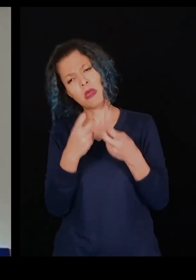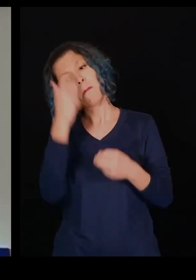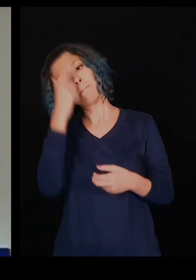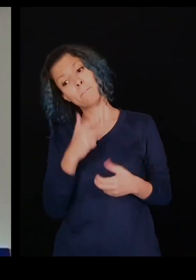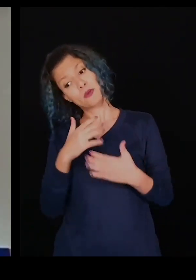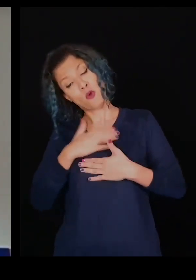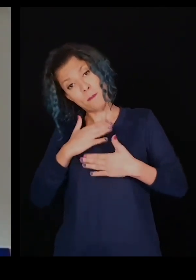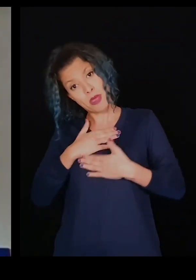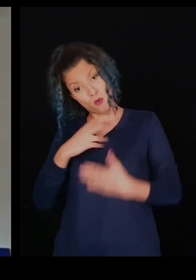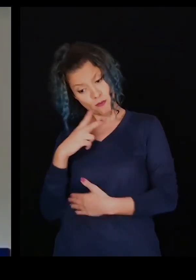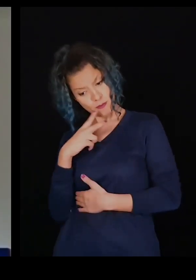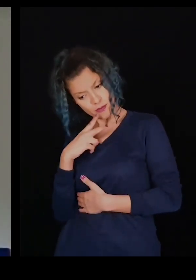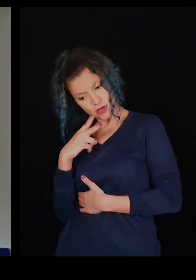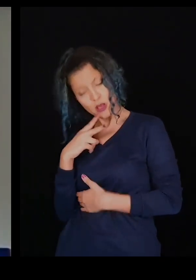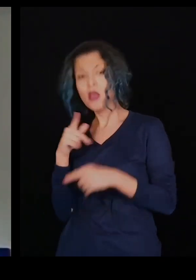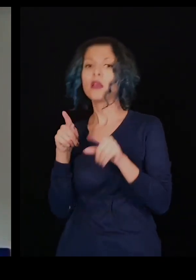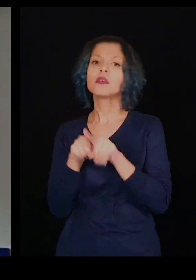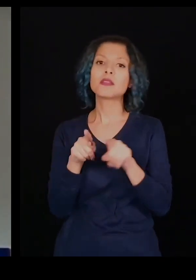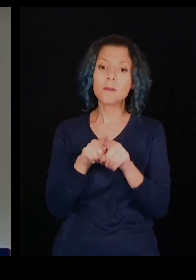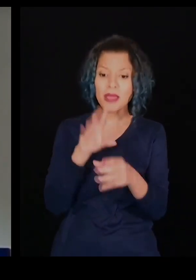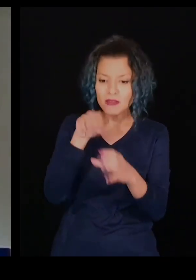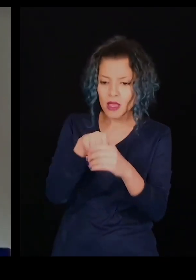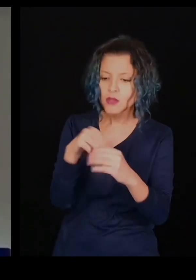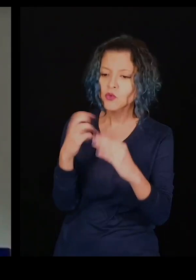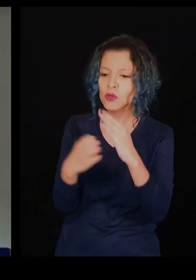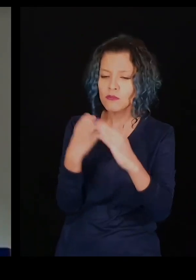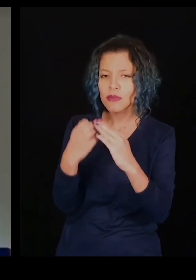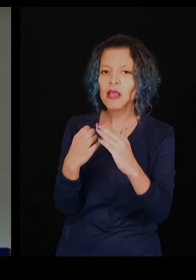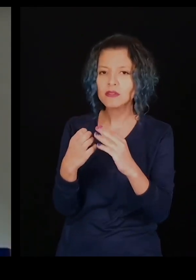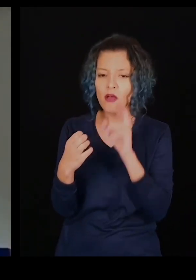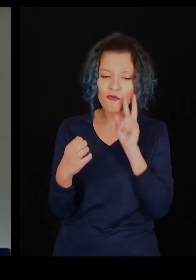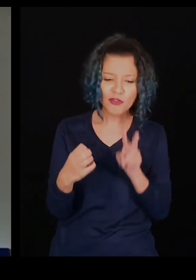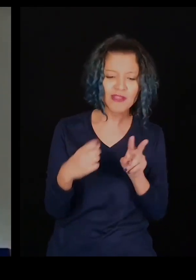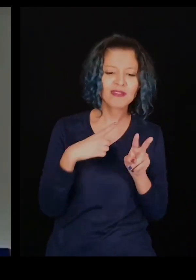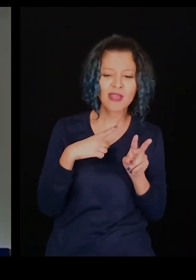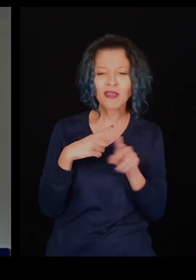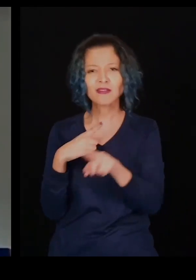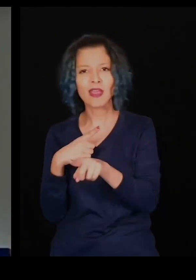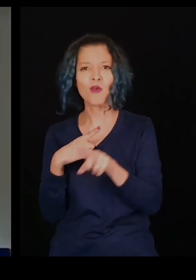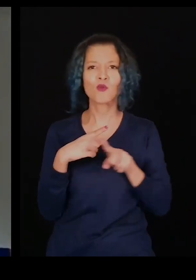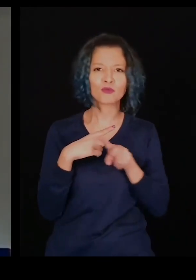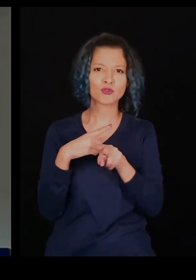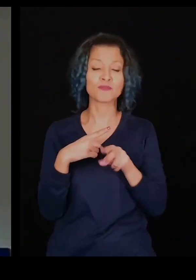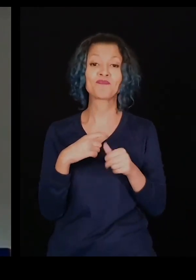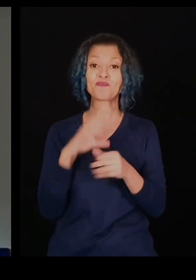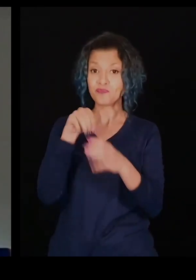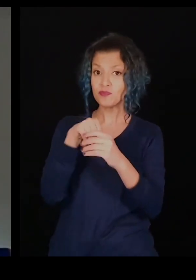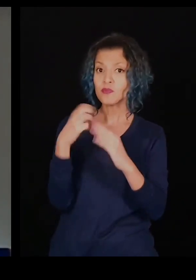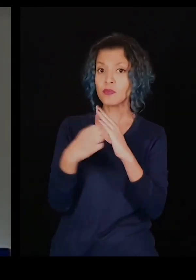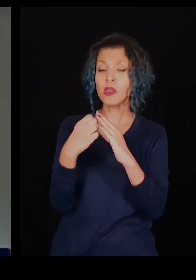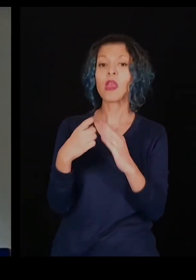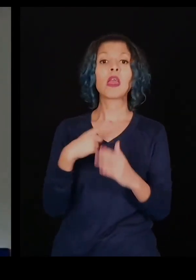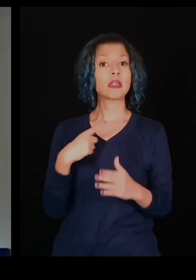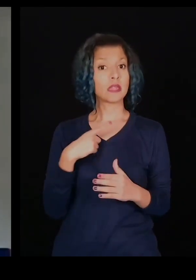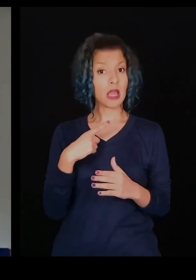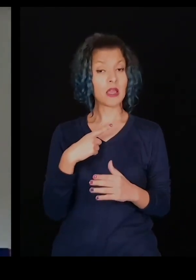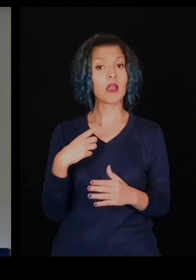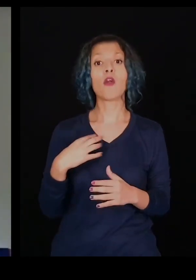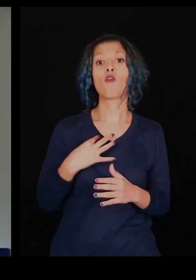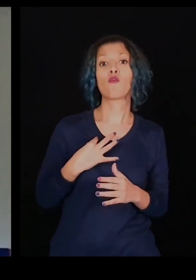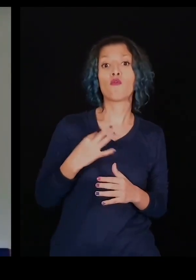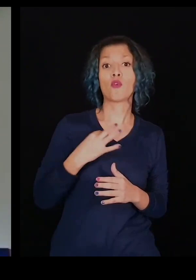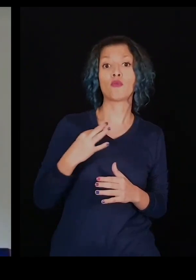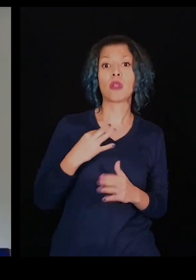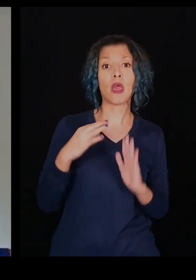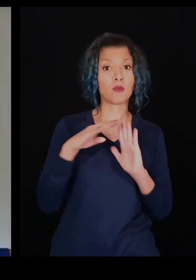ponto de vista da empresa. A gente tem na empresa um programa de voluntariado, que não é um programa do Instituto, é um programa que veio de baixo